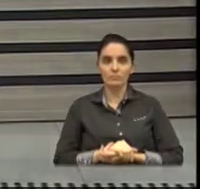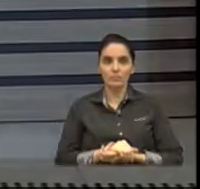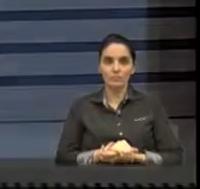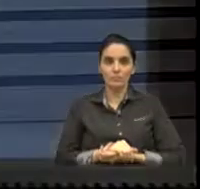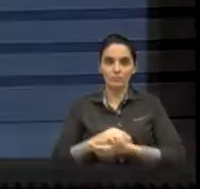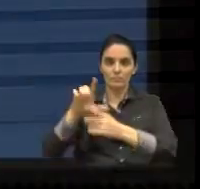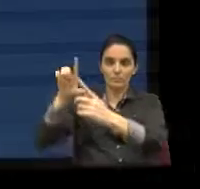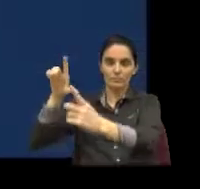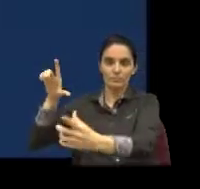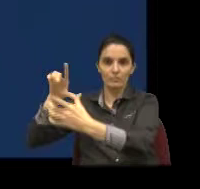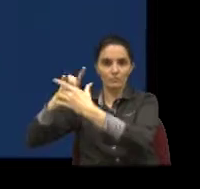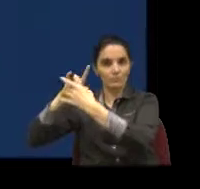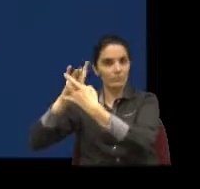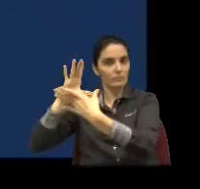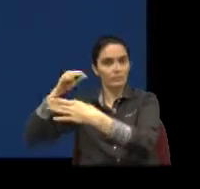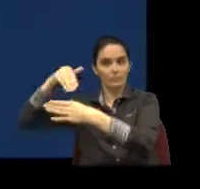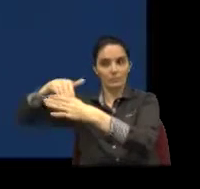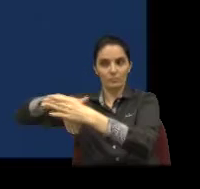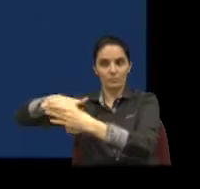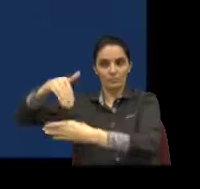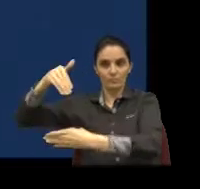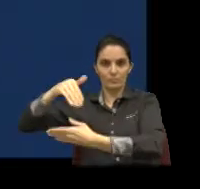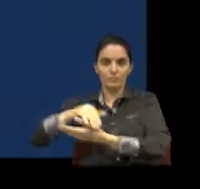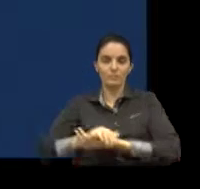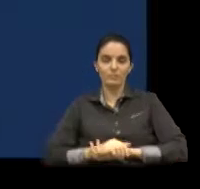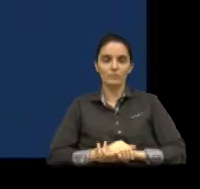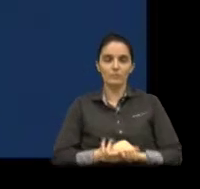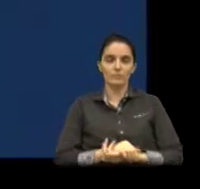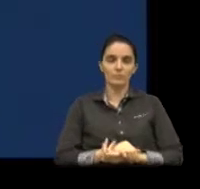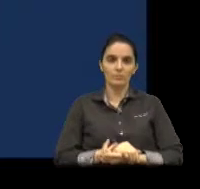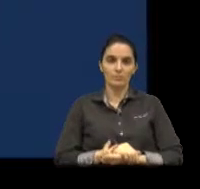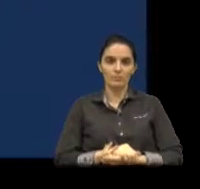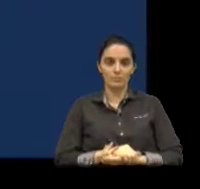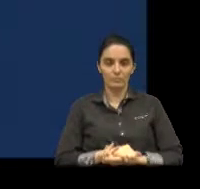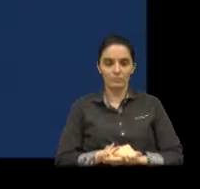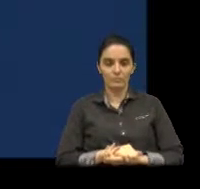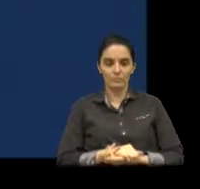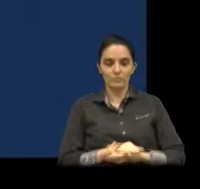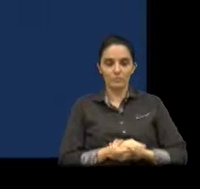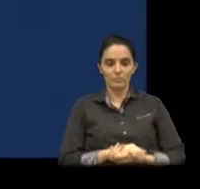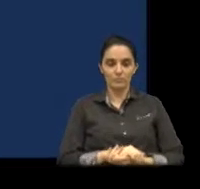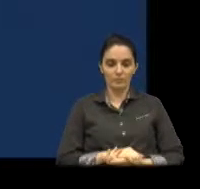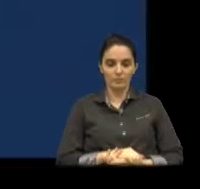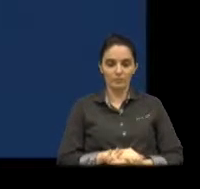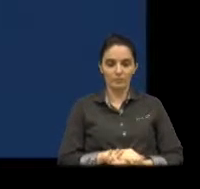Está aberto o painel de votação. Senhores vereadores, registrem o voto.